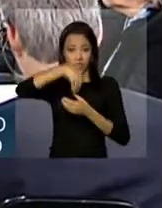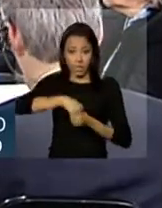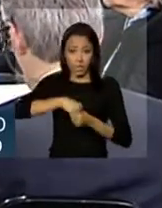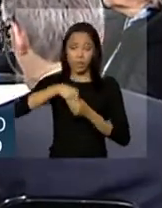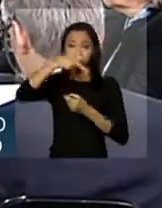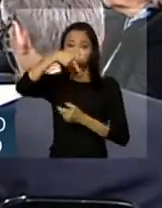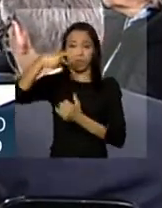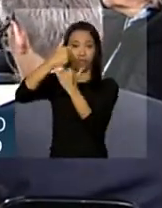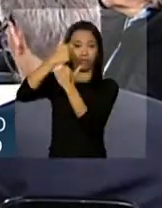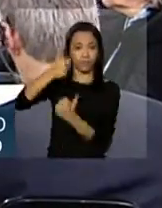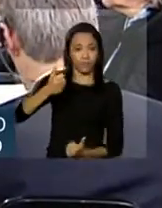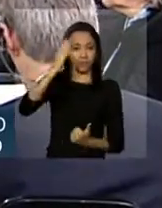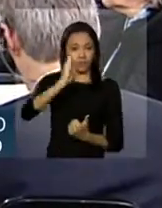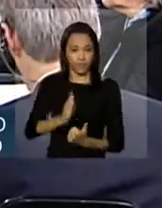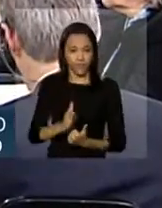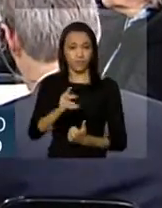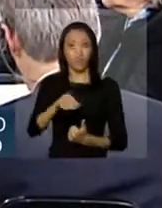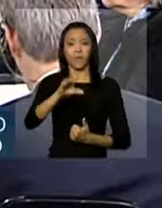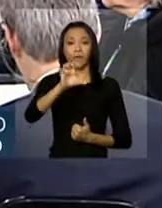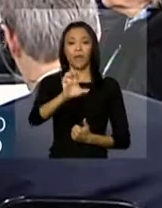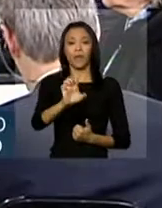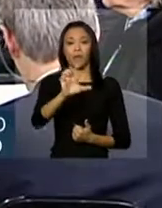República, Eleonora Menicucci.